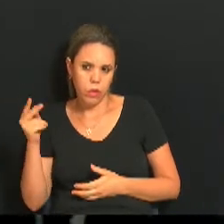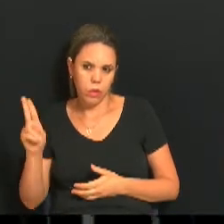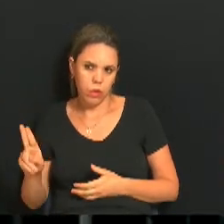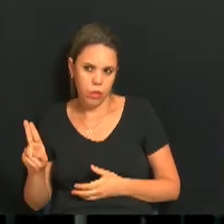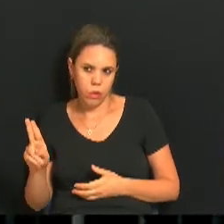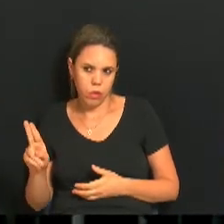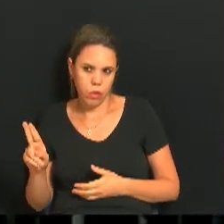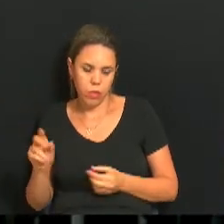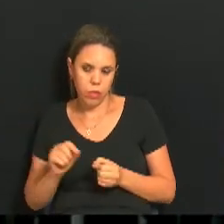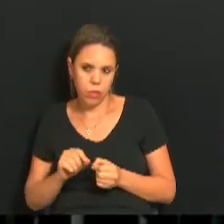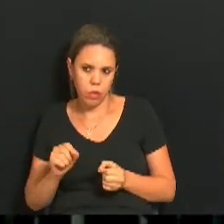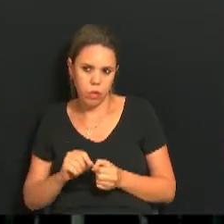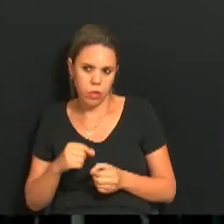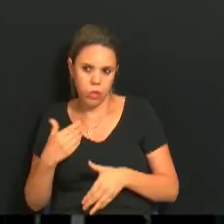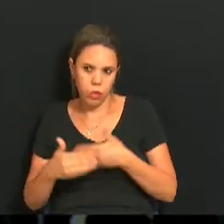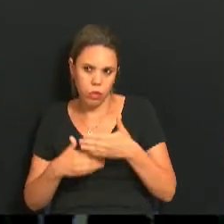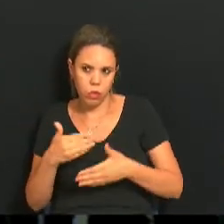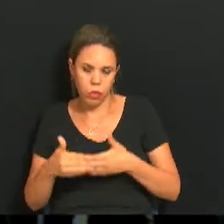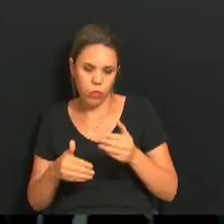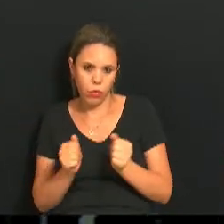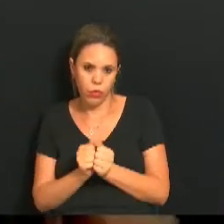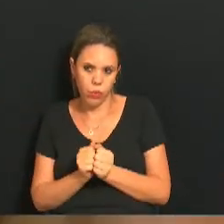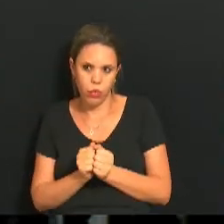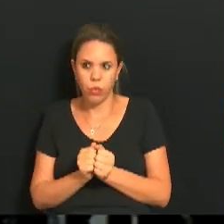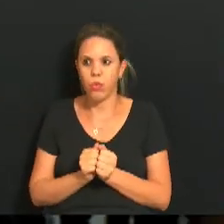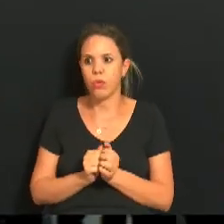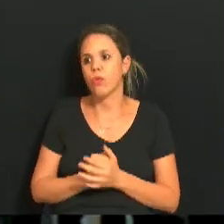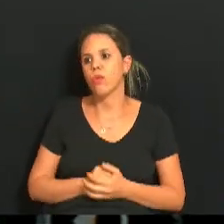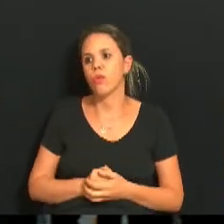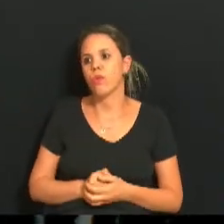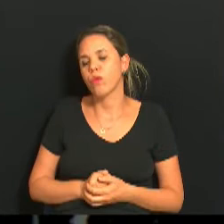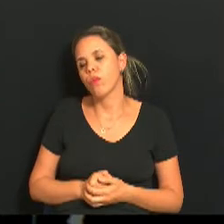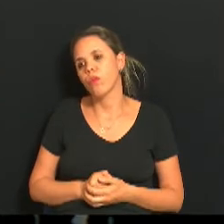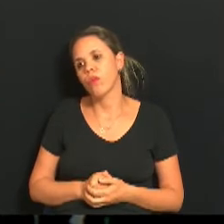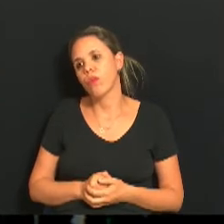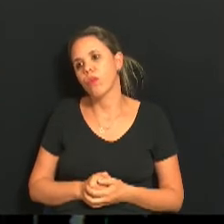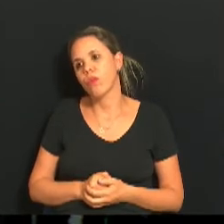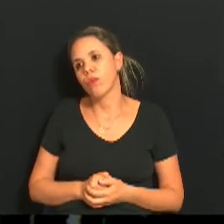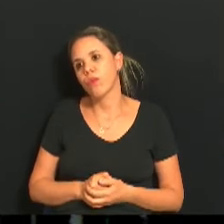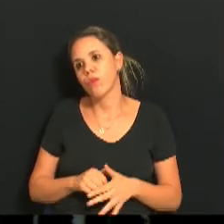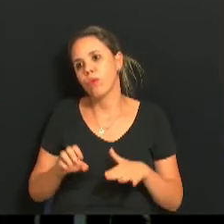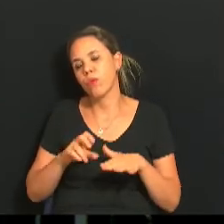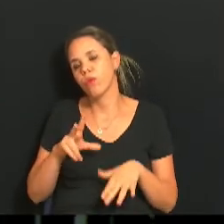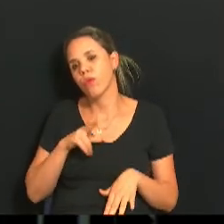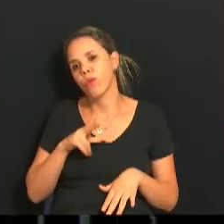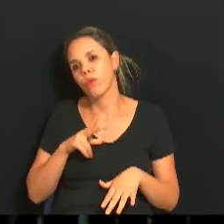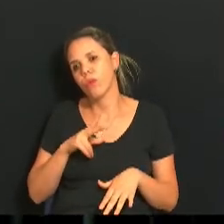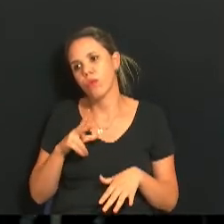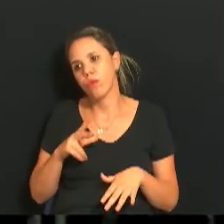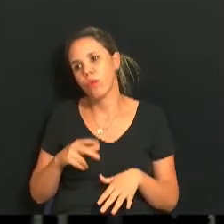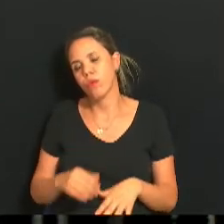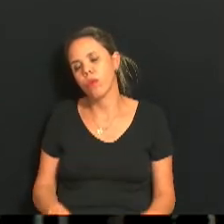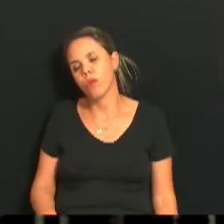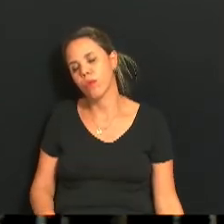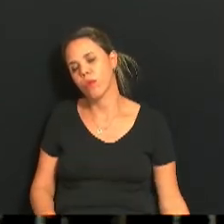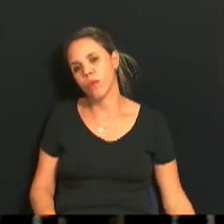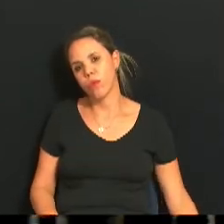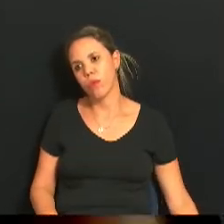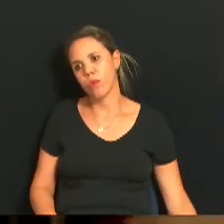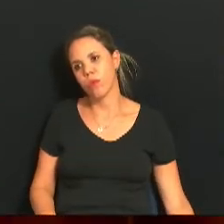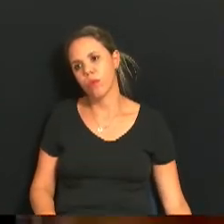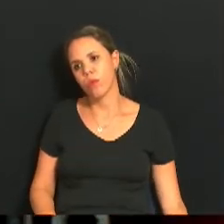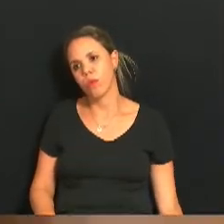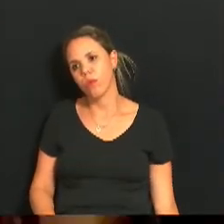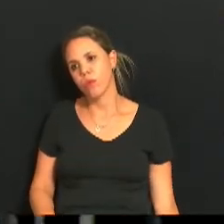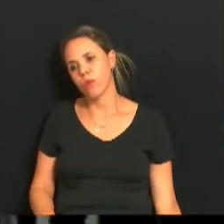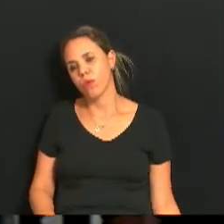fariam aí esse processo junto à possível desse debate Que teremos seletivas para o patrimônio então eu vou fazer uma